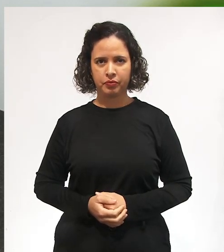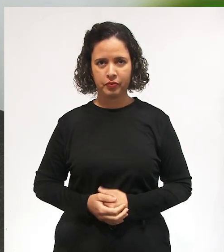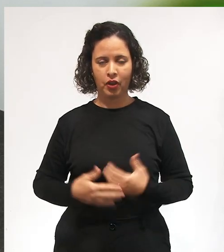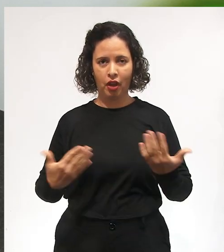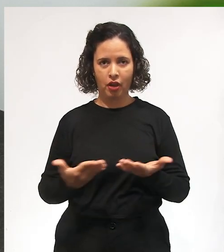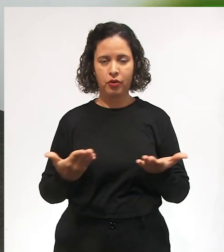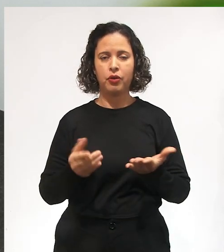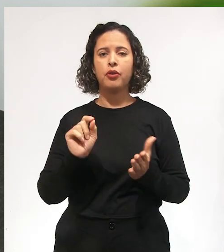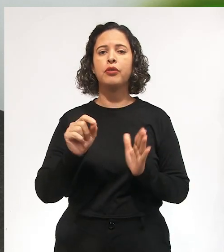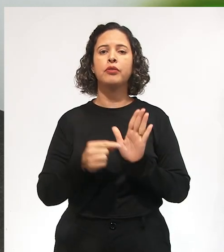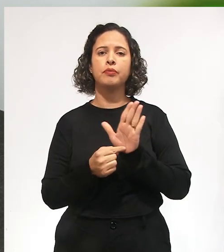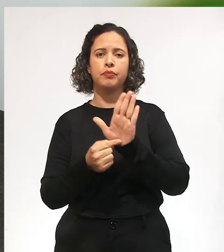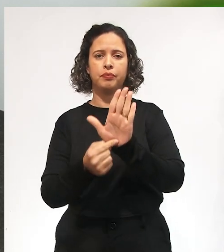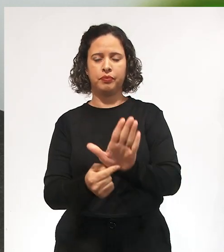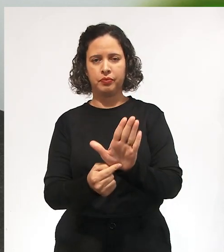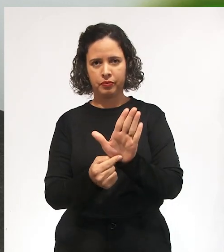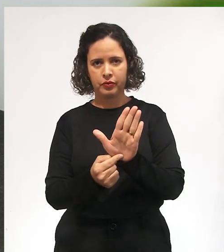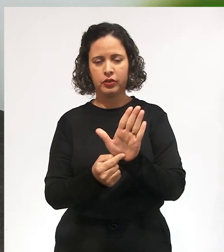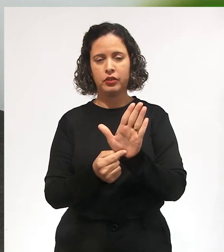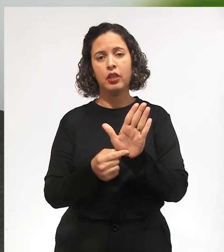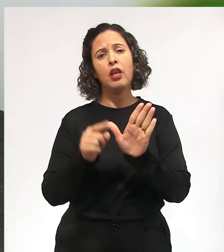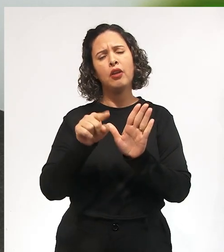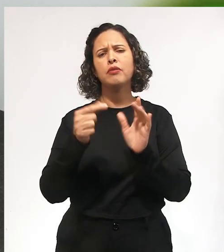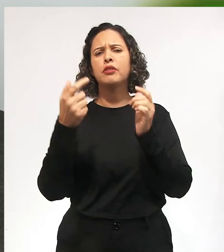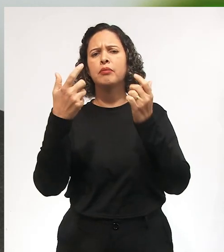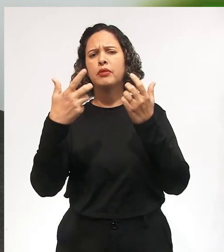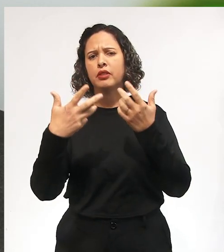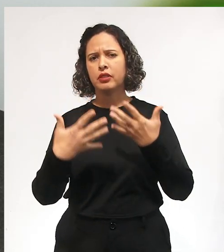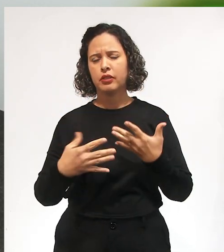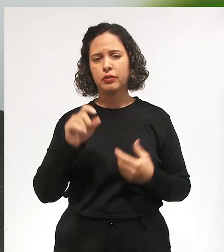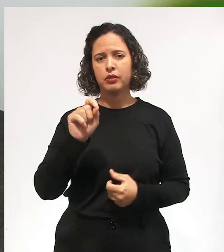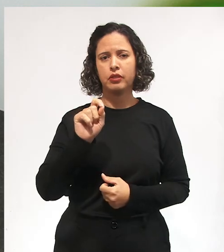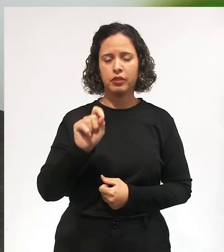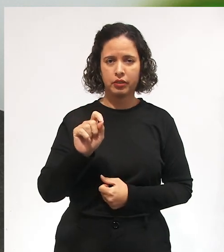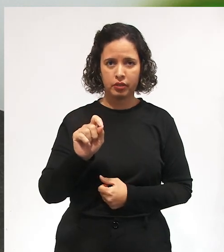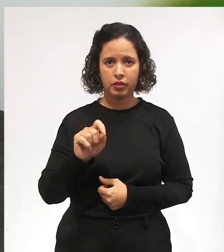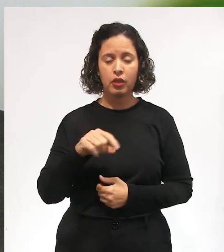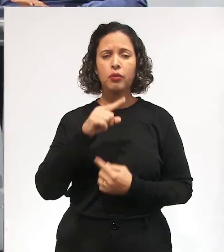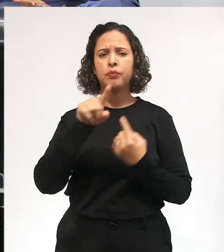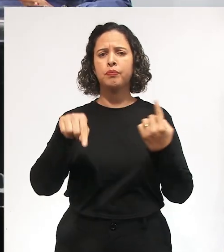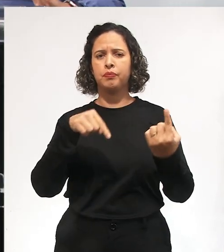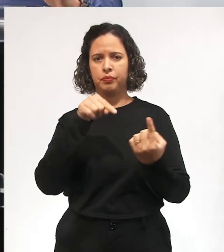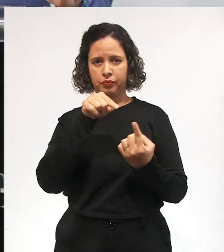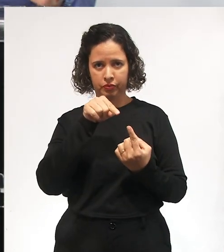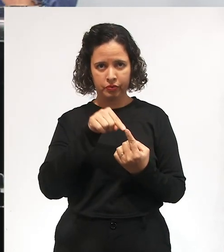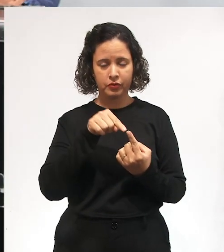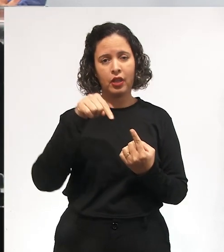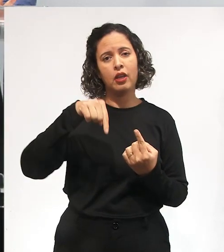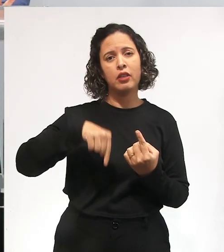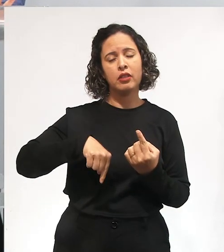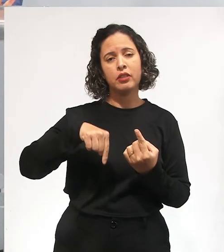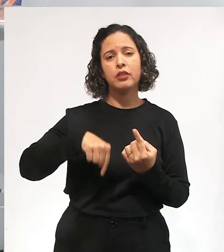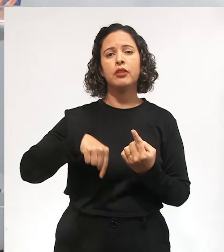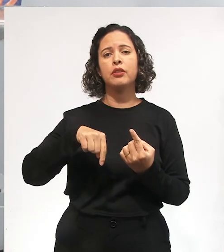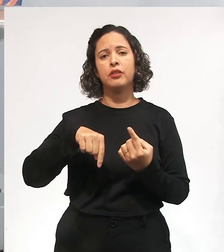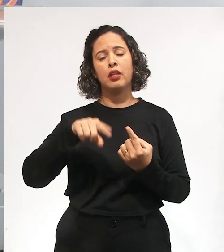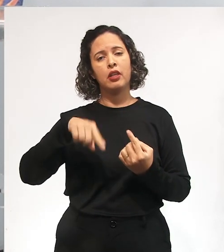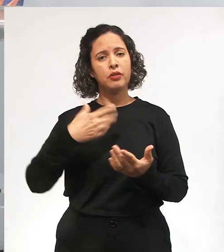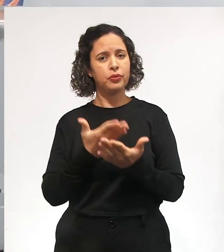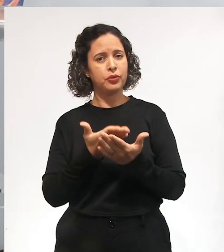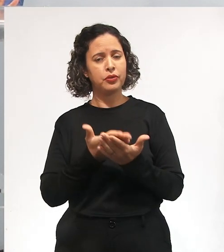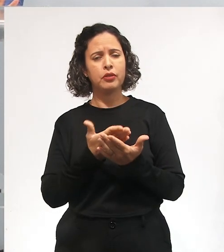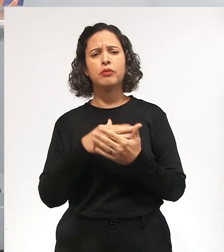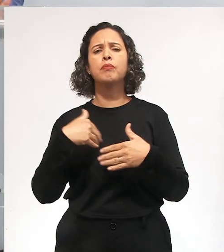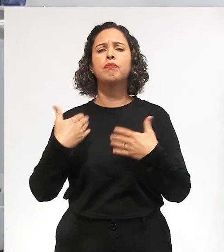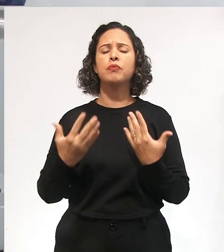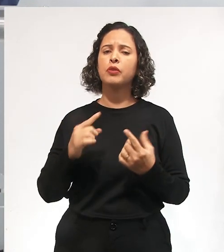E agora vamos começar, que eu vou te falar qual é o objetivo da aula de